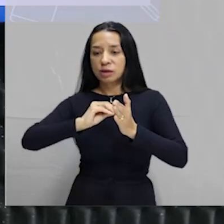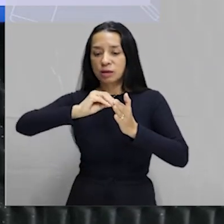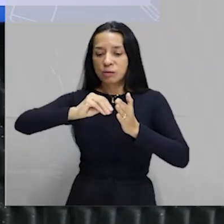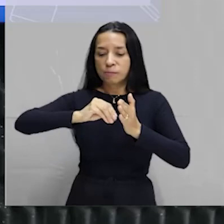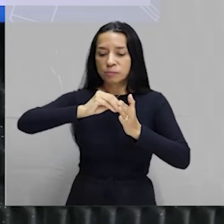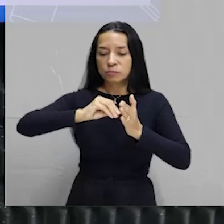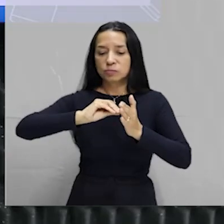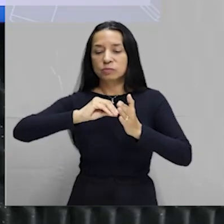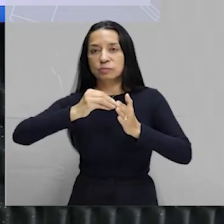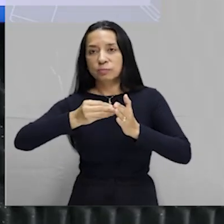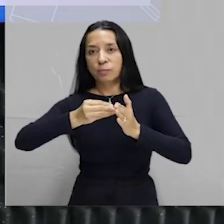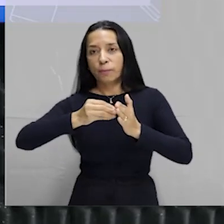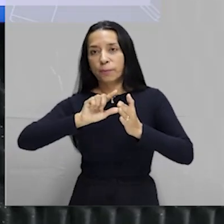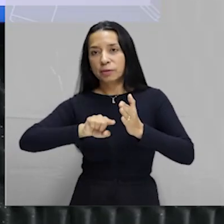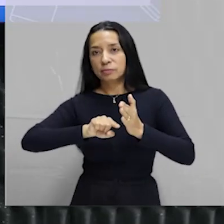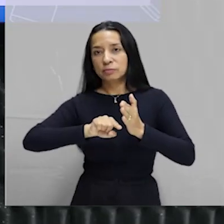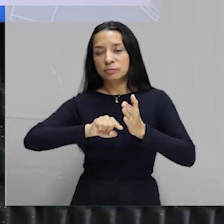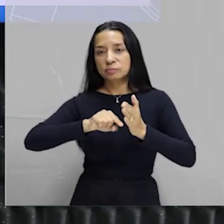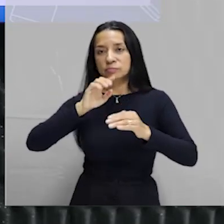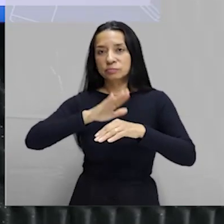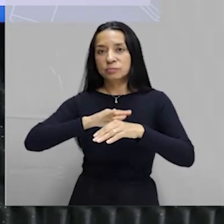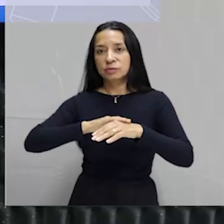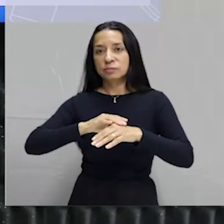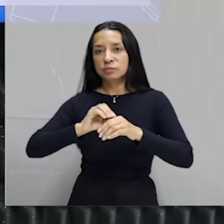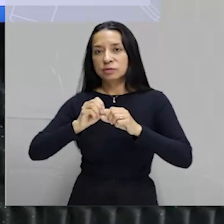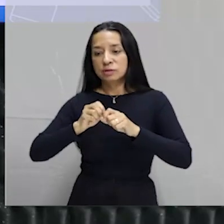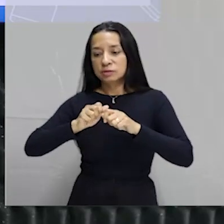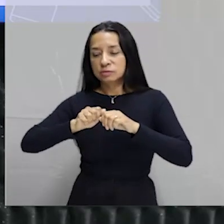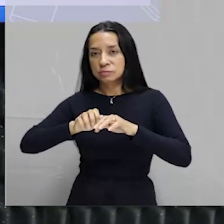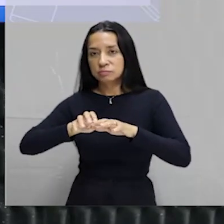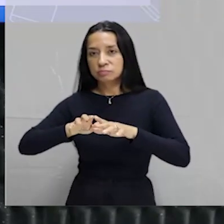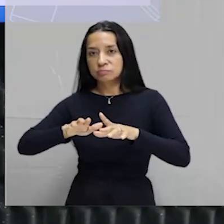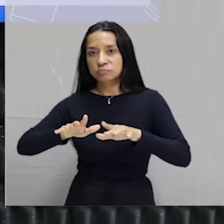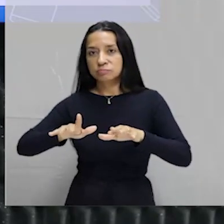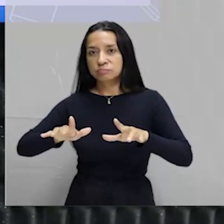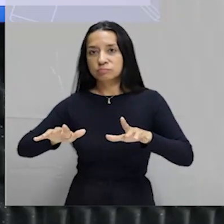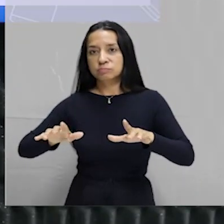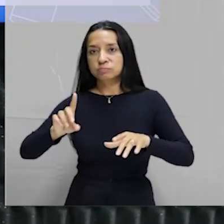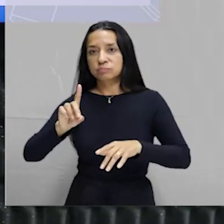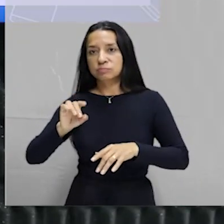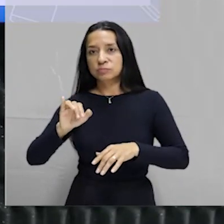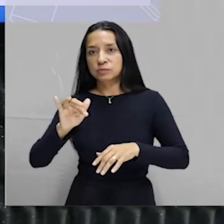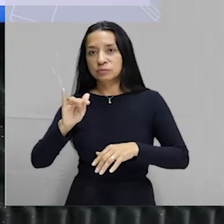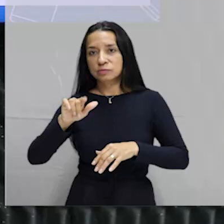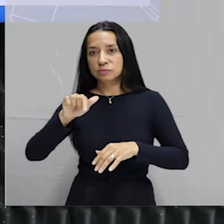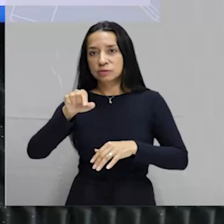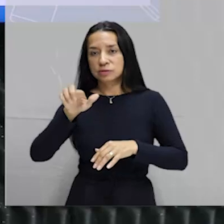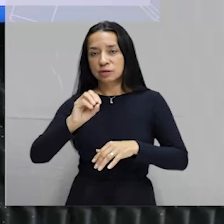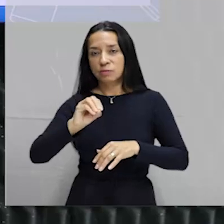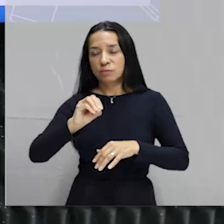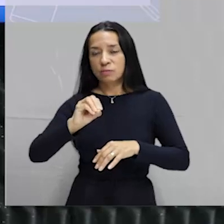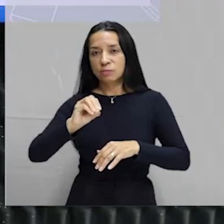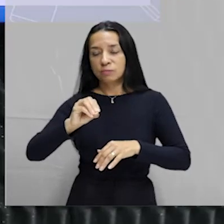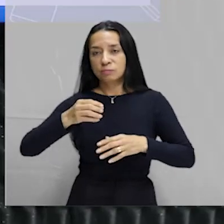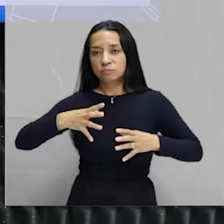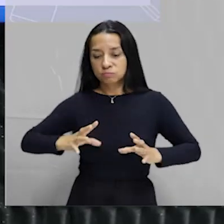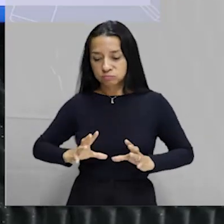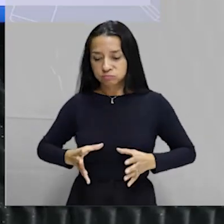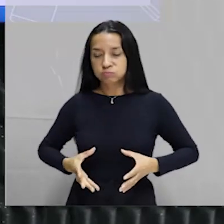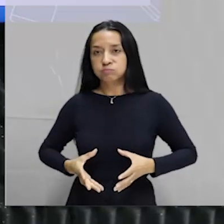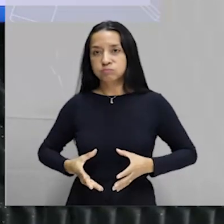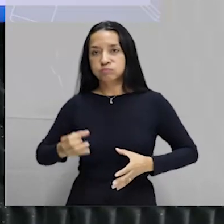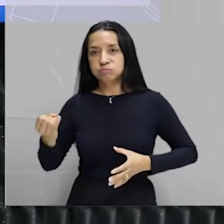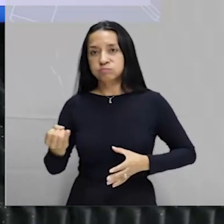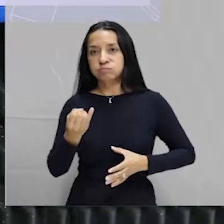menos concentrado. Isso nós chamamos de difusão, tá? Então a placenta ela é importante para isso. Além